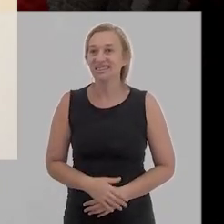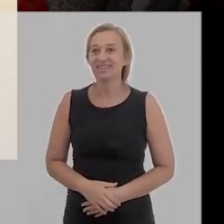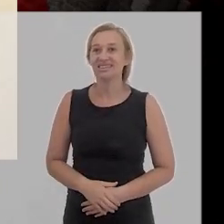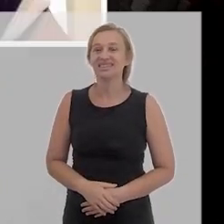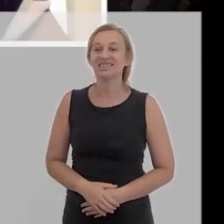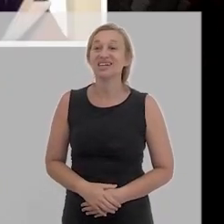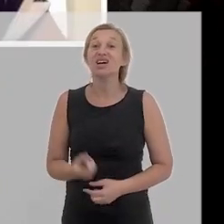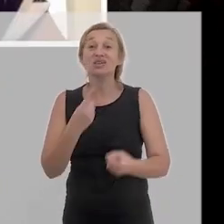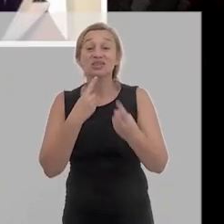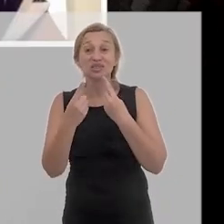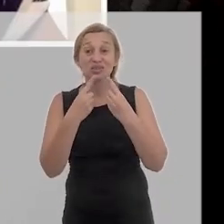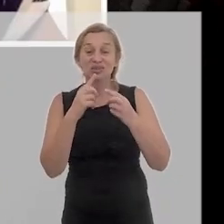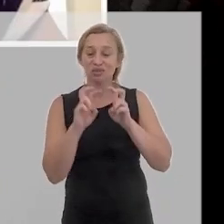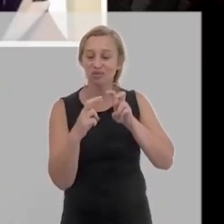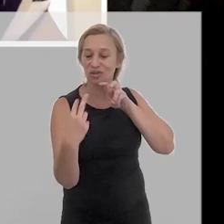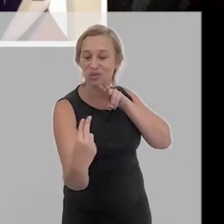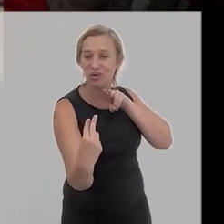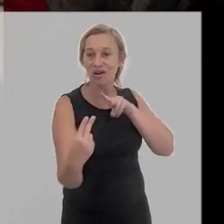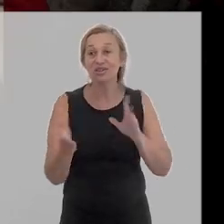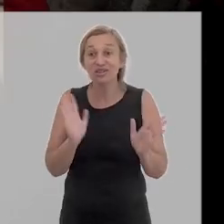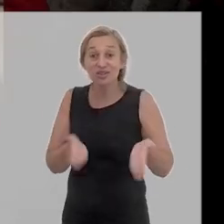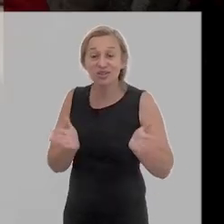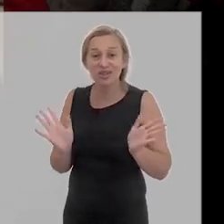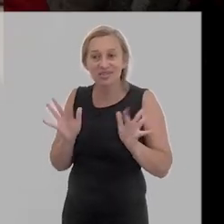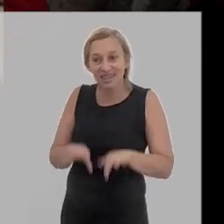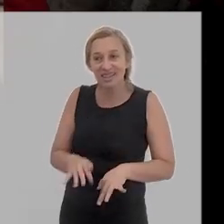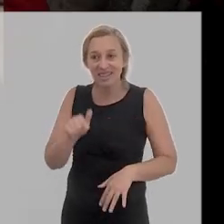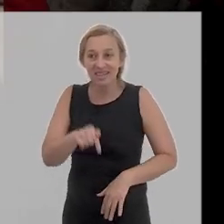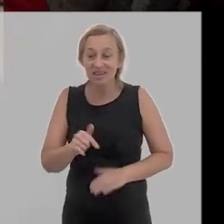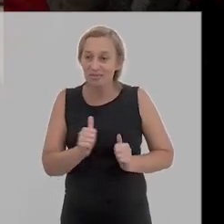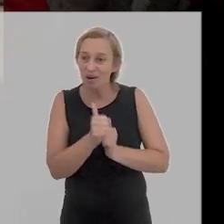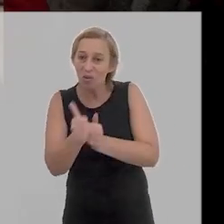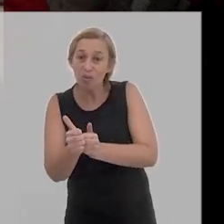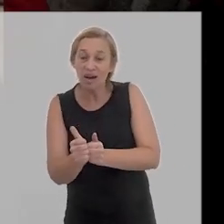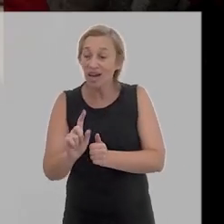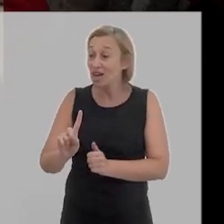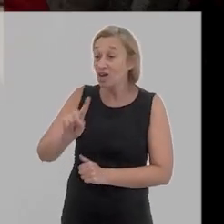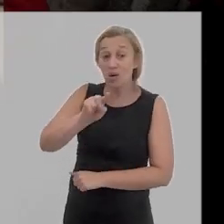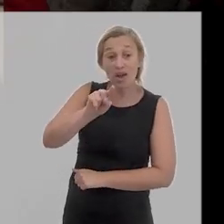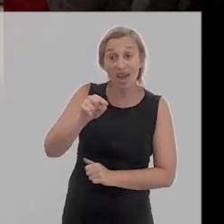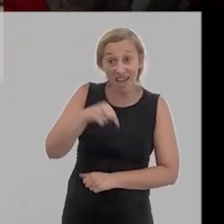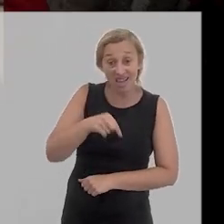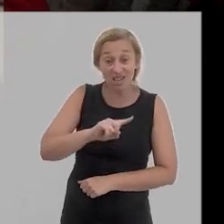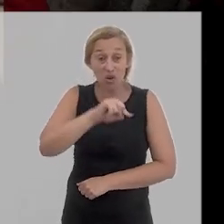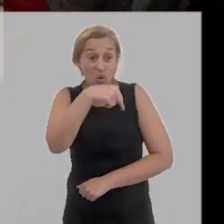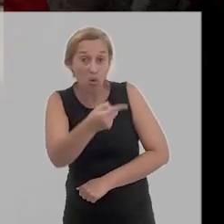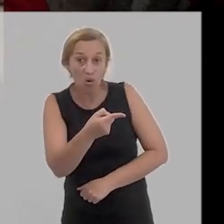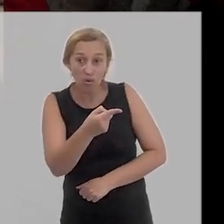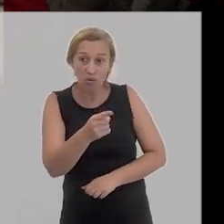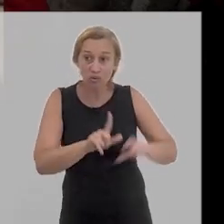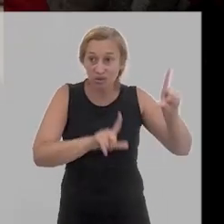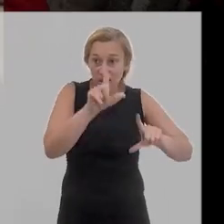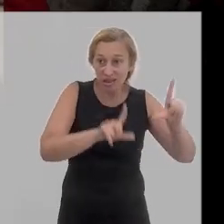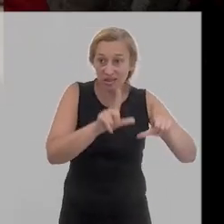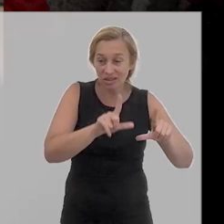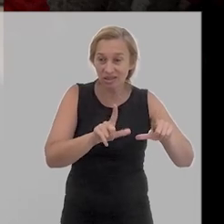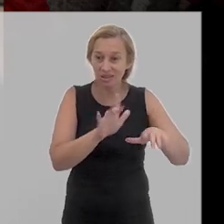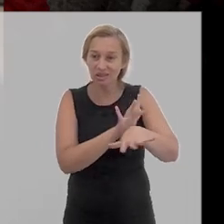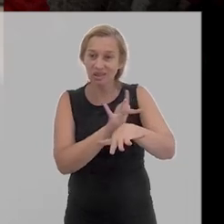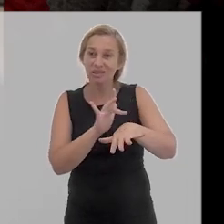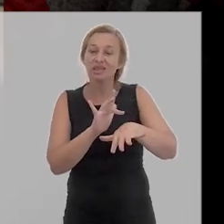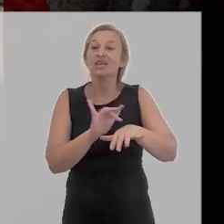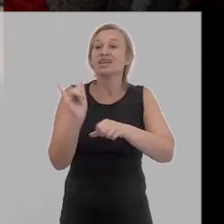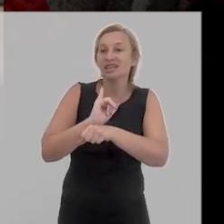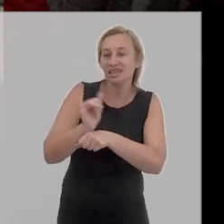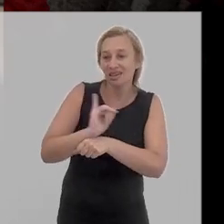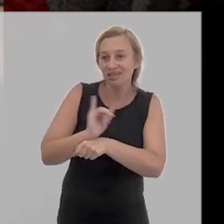vocês. Obrigada. O debate virtual de hoje fica por aqui. Para acompanhar esse e outros programas,